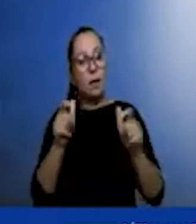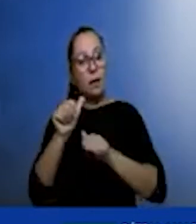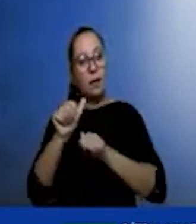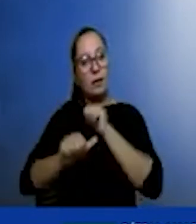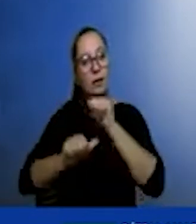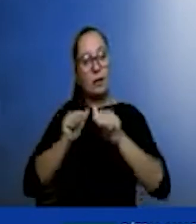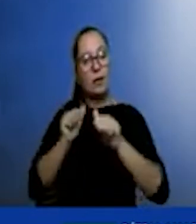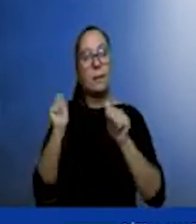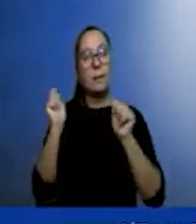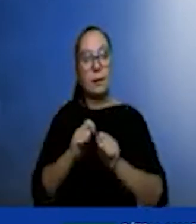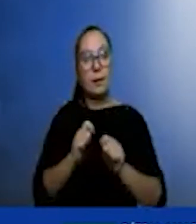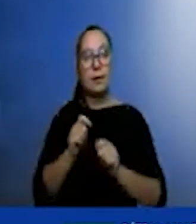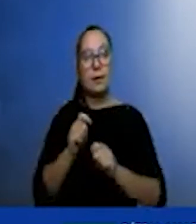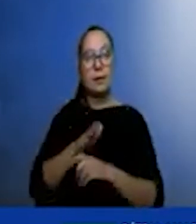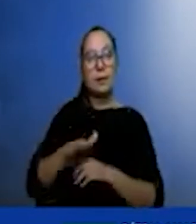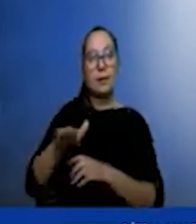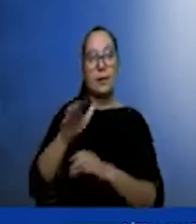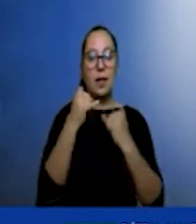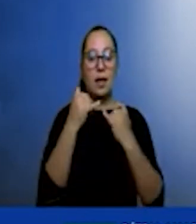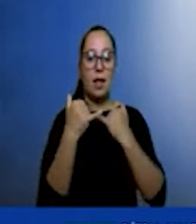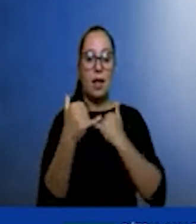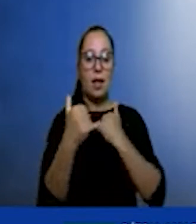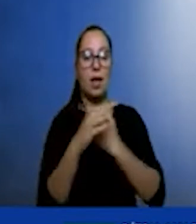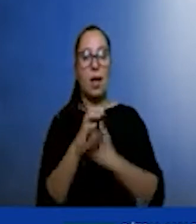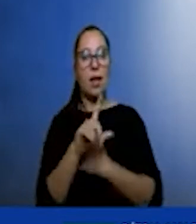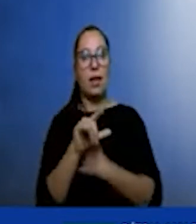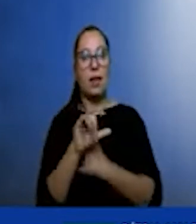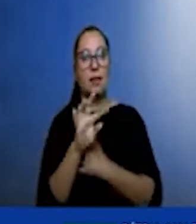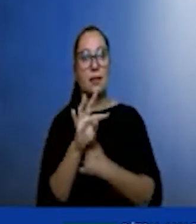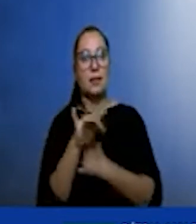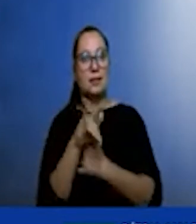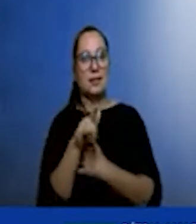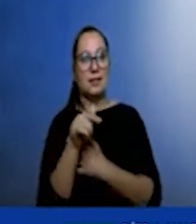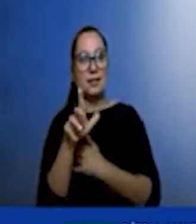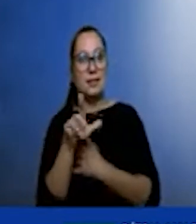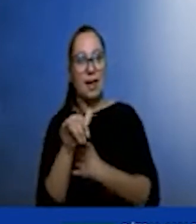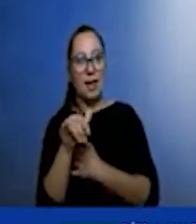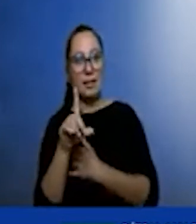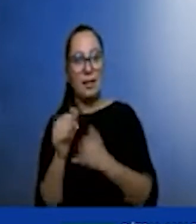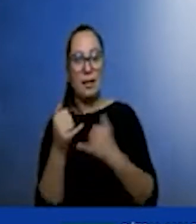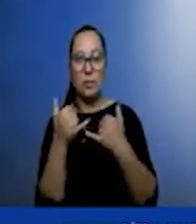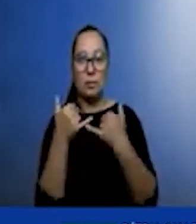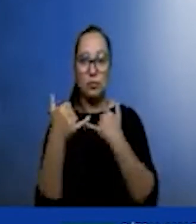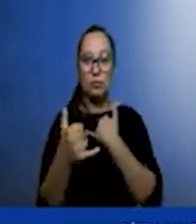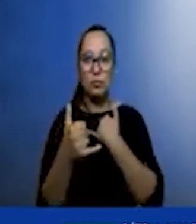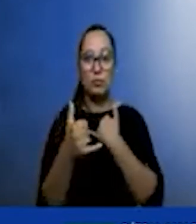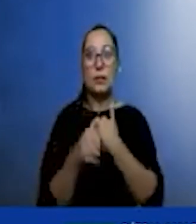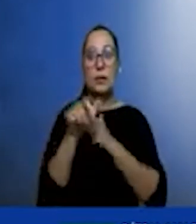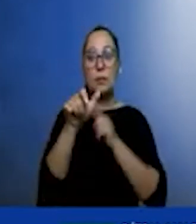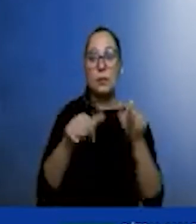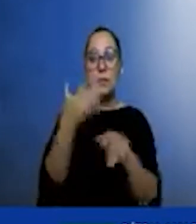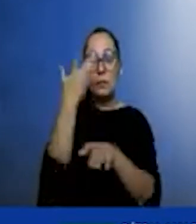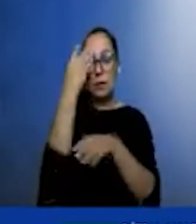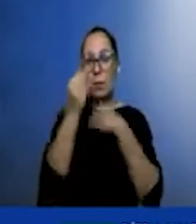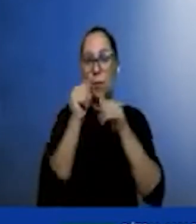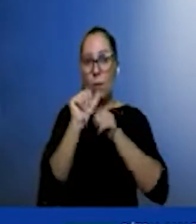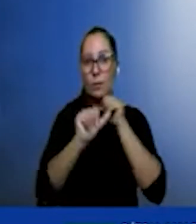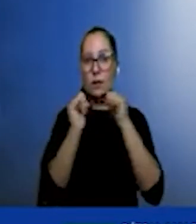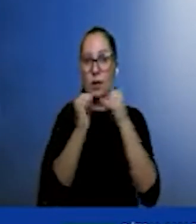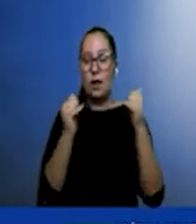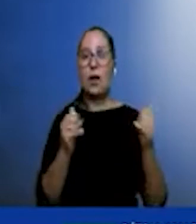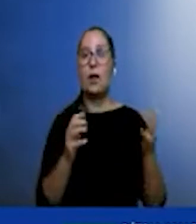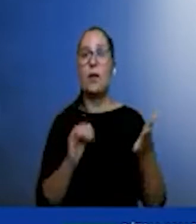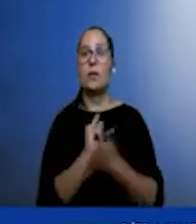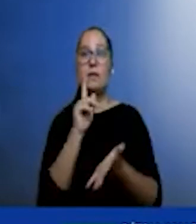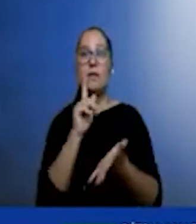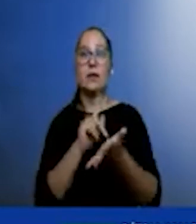por meio de uma eletrificação, né, que a gente tem dos setores, e acho que, apesar de ninguém saber como é que a transição energética vai acontecer, esse é um caminho mais ou